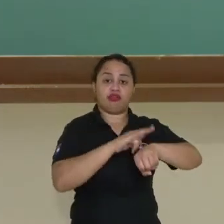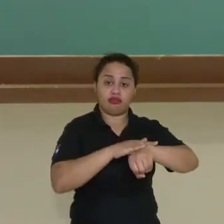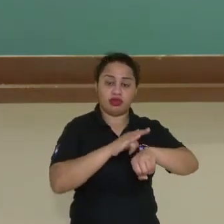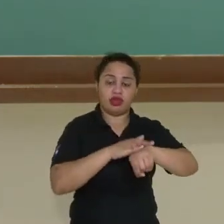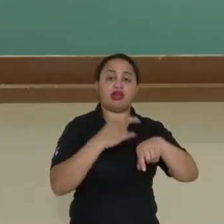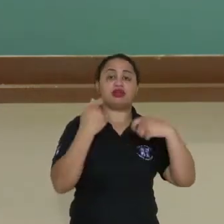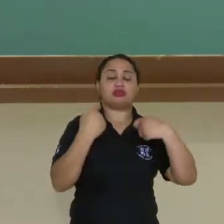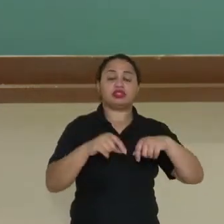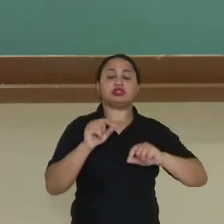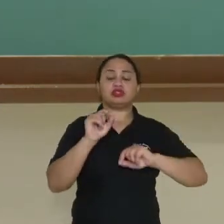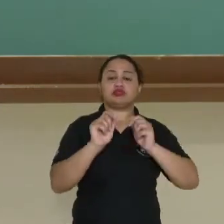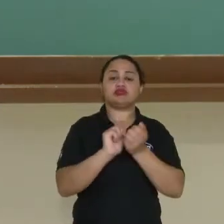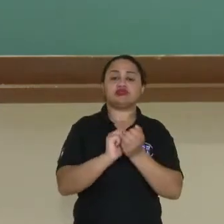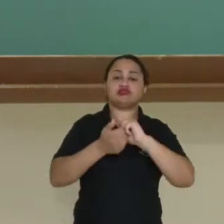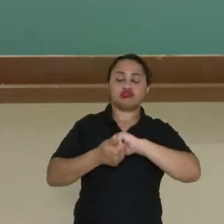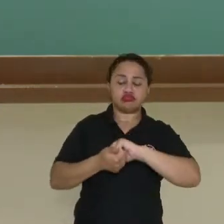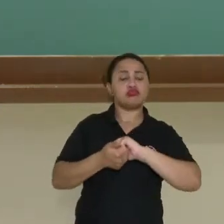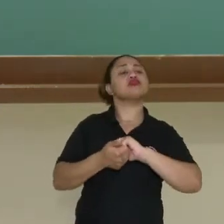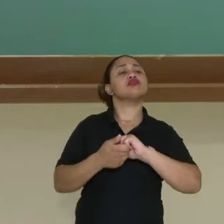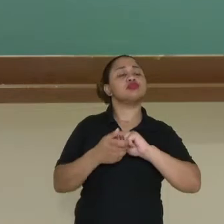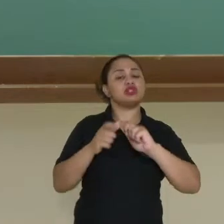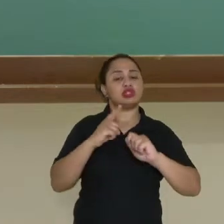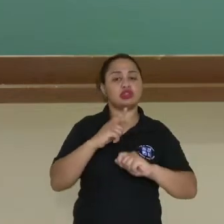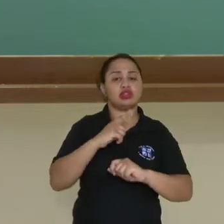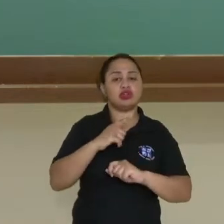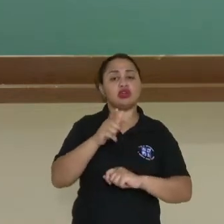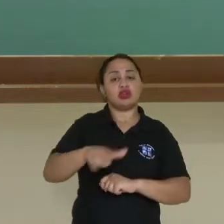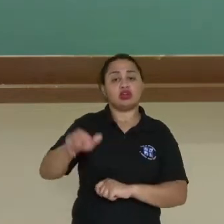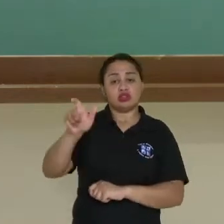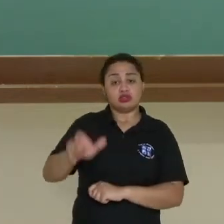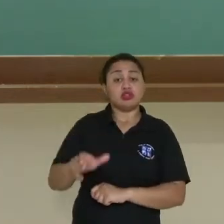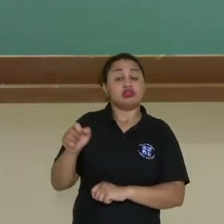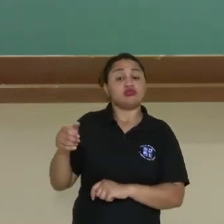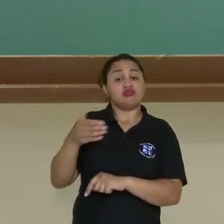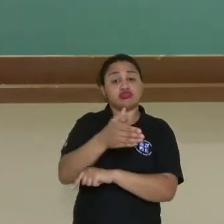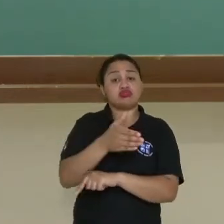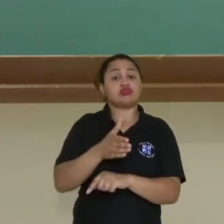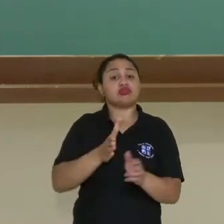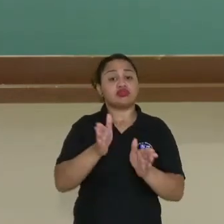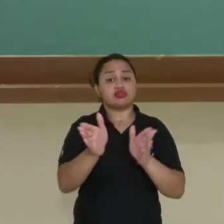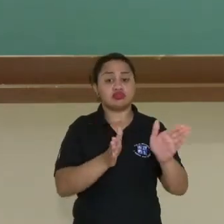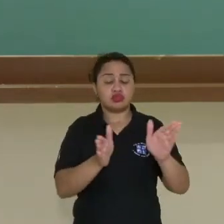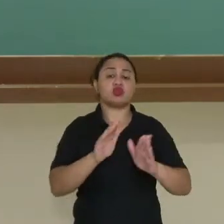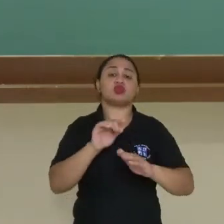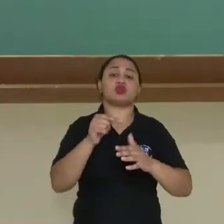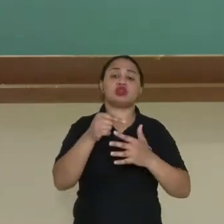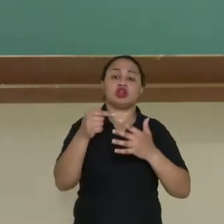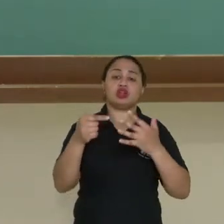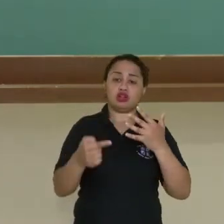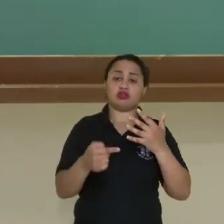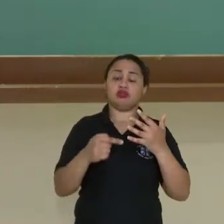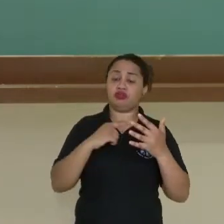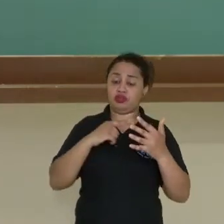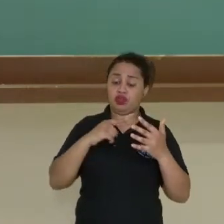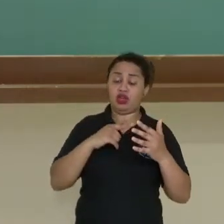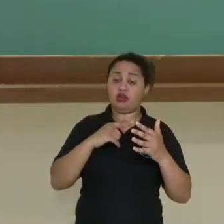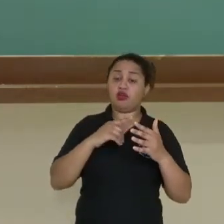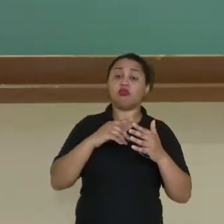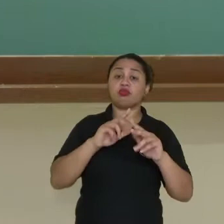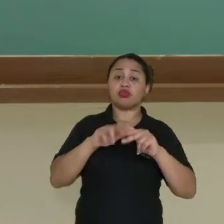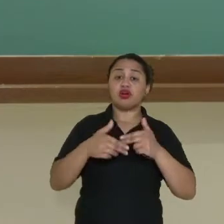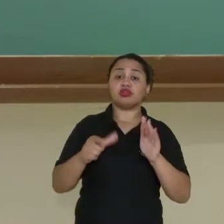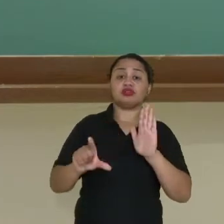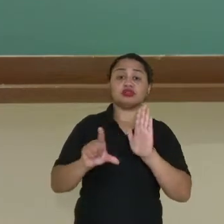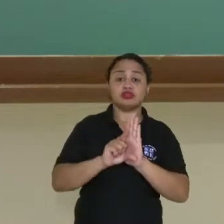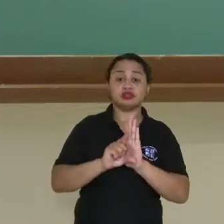ser feito, tem que estar ali disponibilizado para que elas tenham esse acesso. Então, tudo isso existe por força de lei. É por